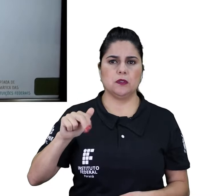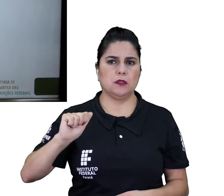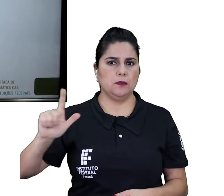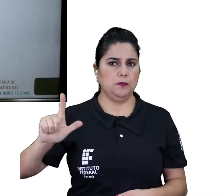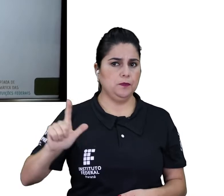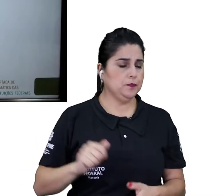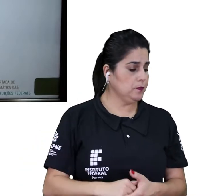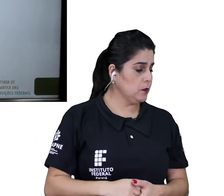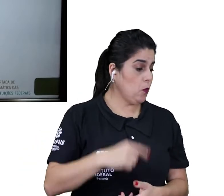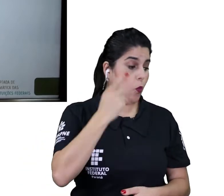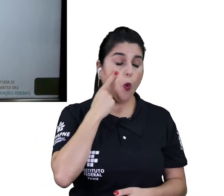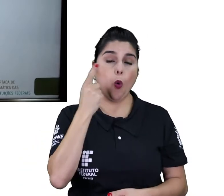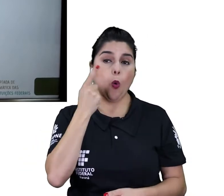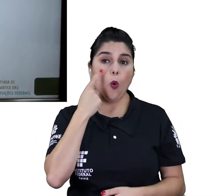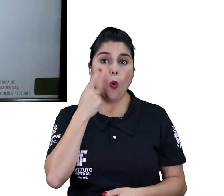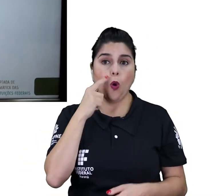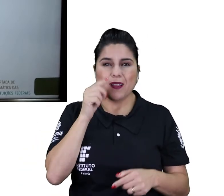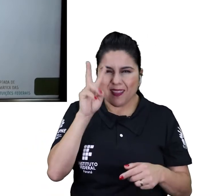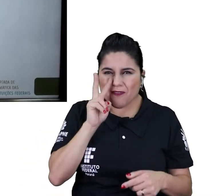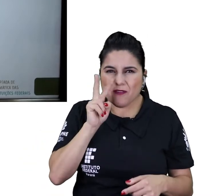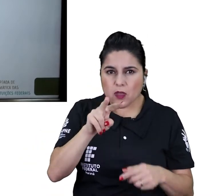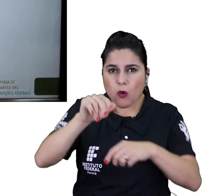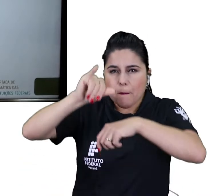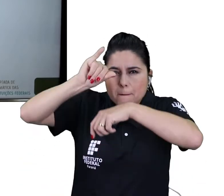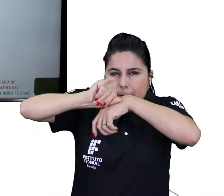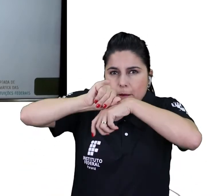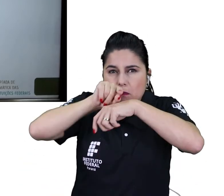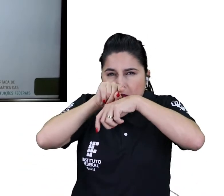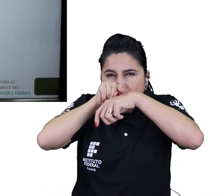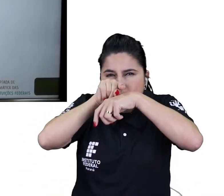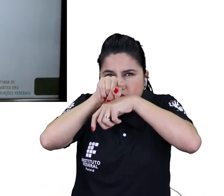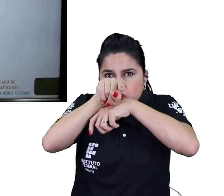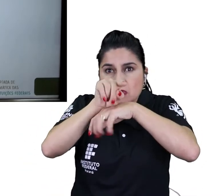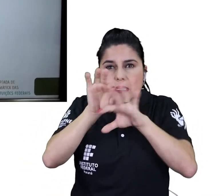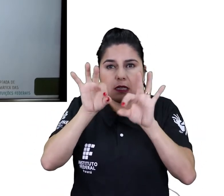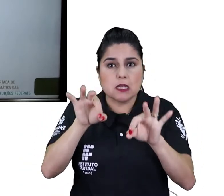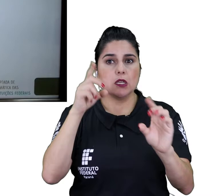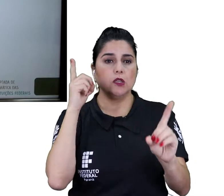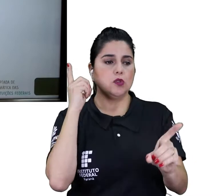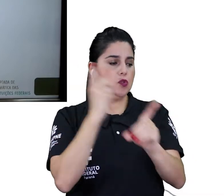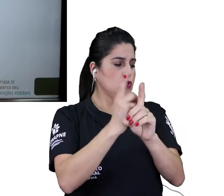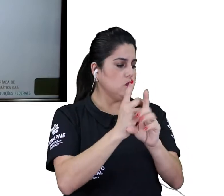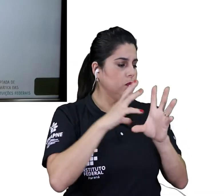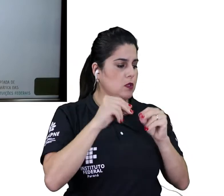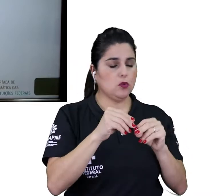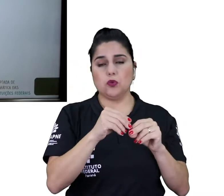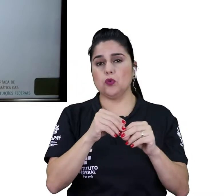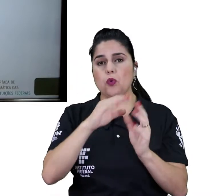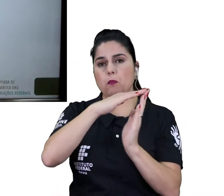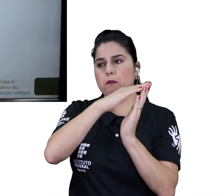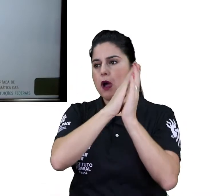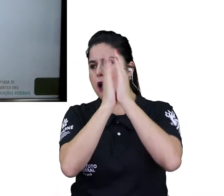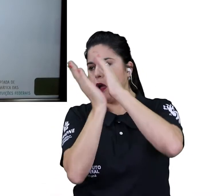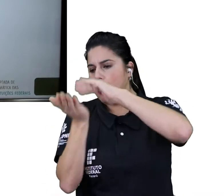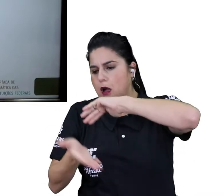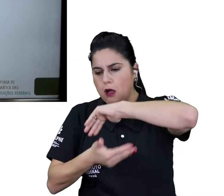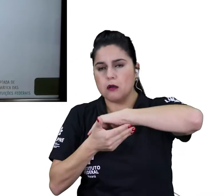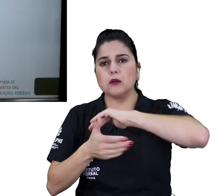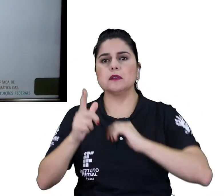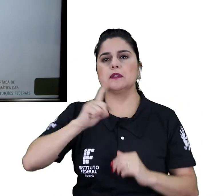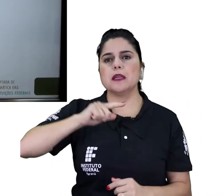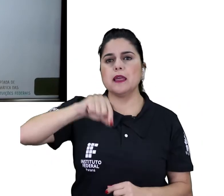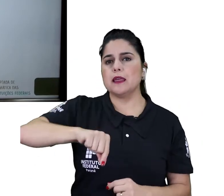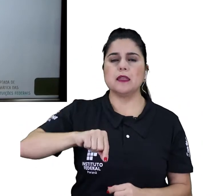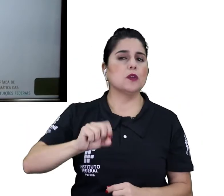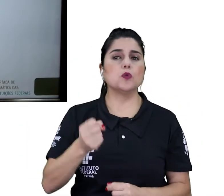essa diagonal, ela passa pelo centro. A ideia é descobrir os ângulos que a gente tem aqui.